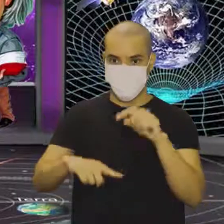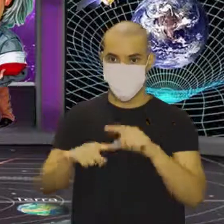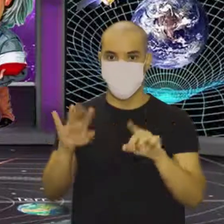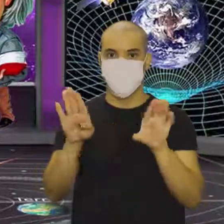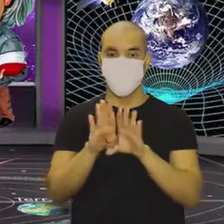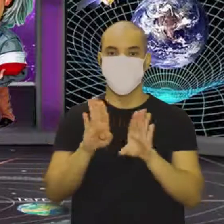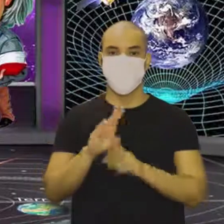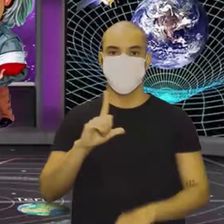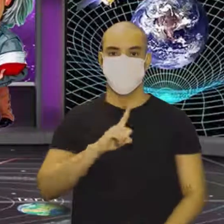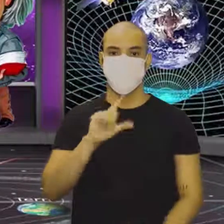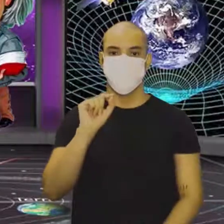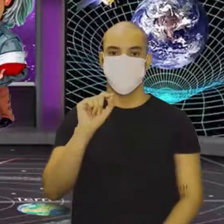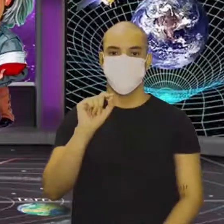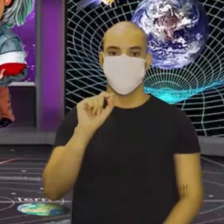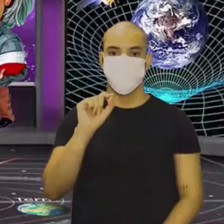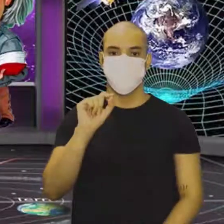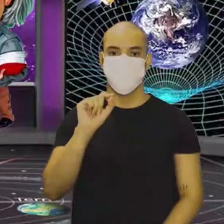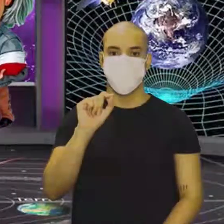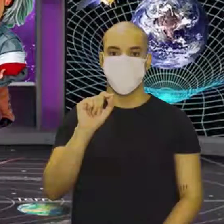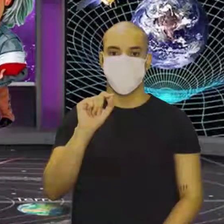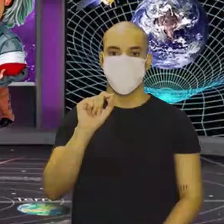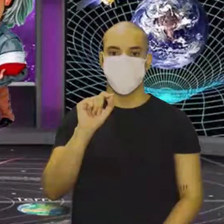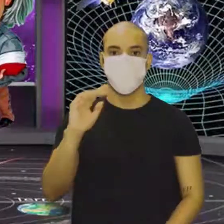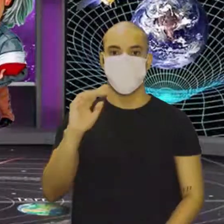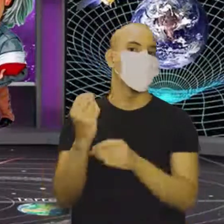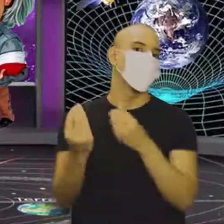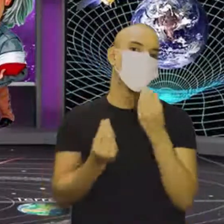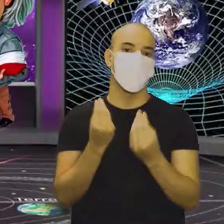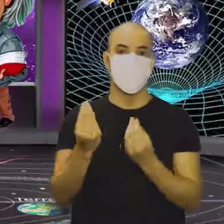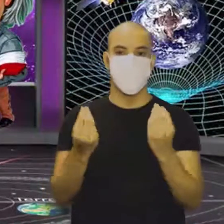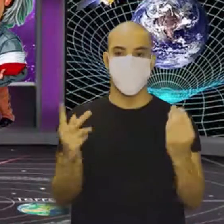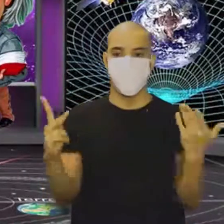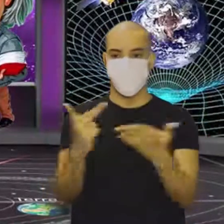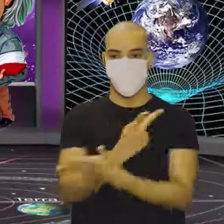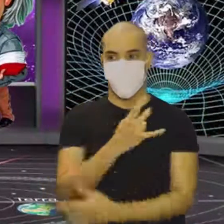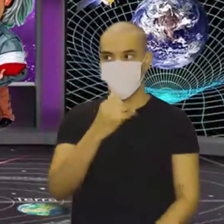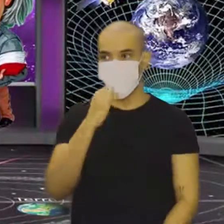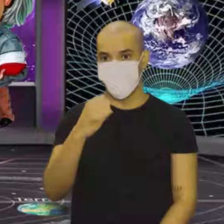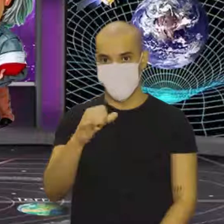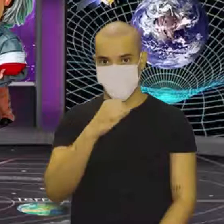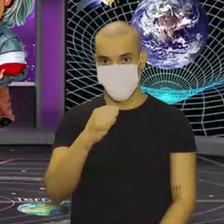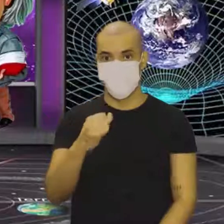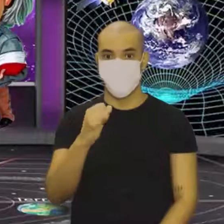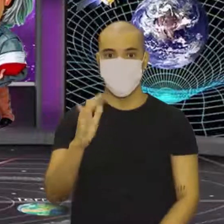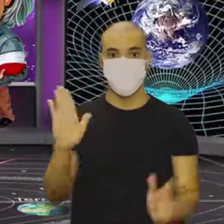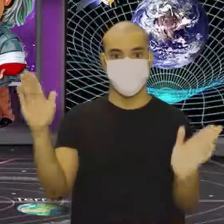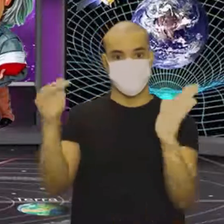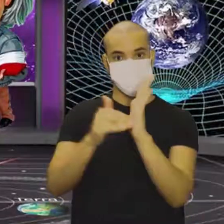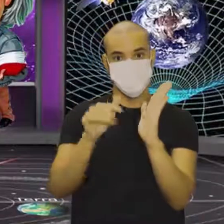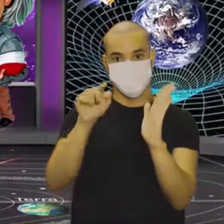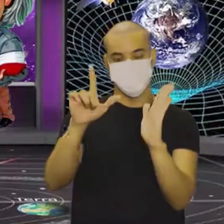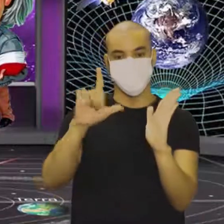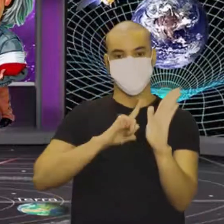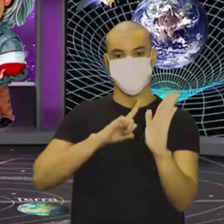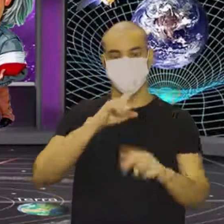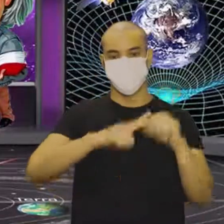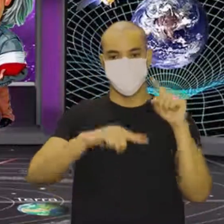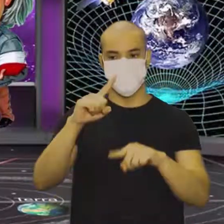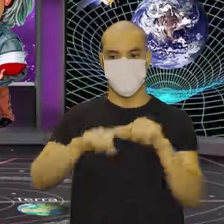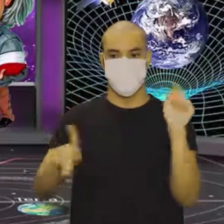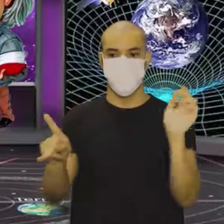está presente aí na sua casa para fazer com que chegue a energia elétrica até você e você tem